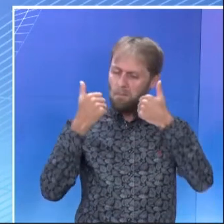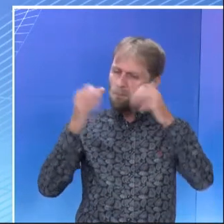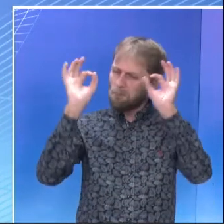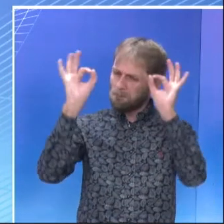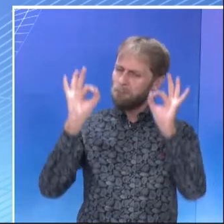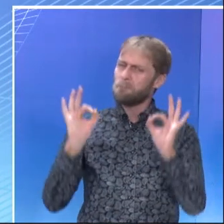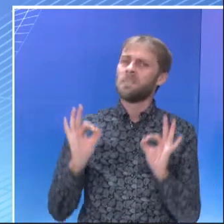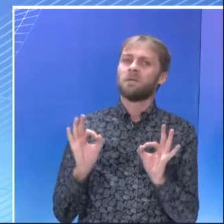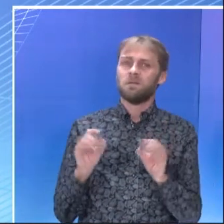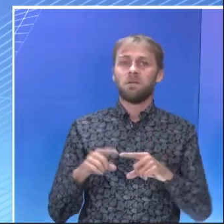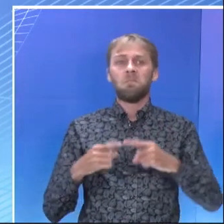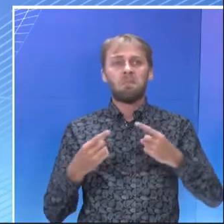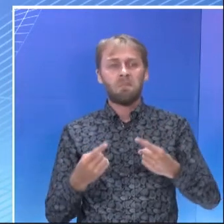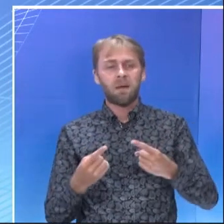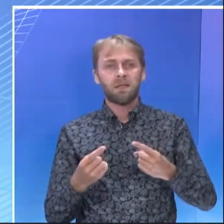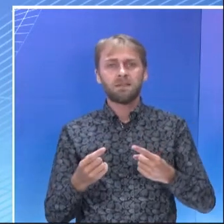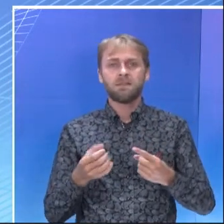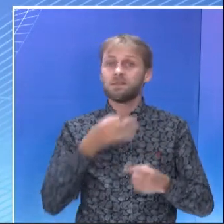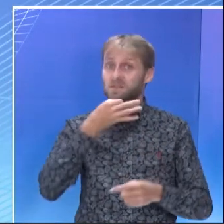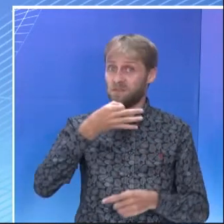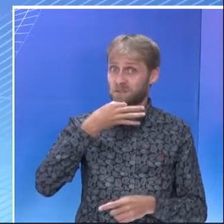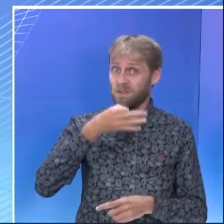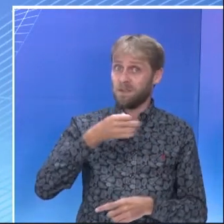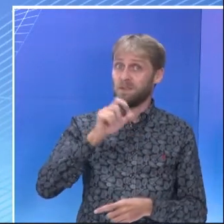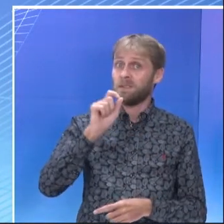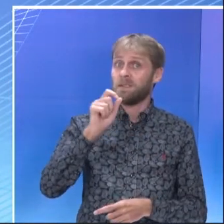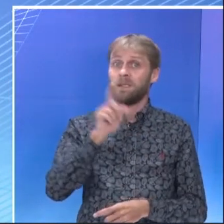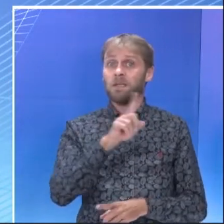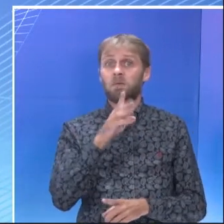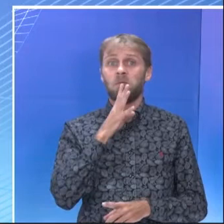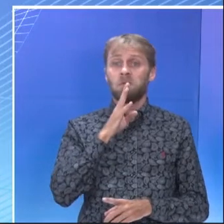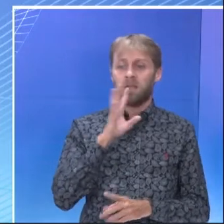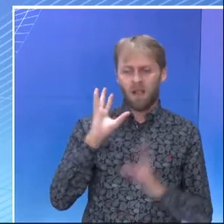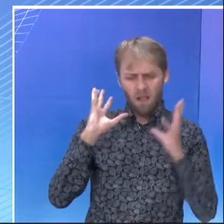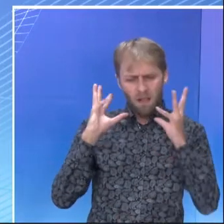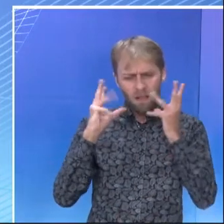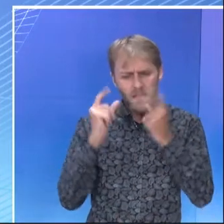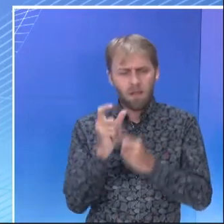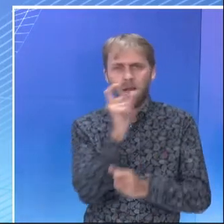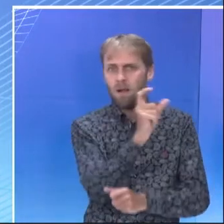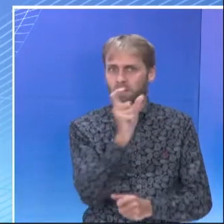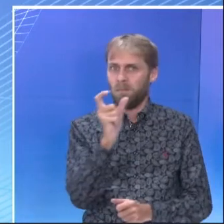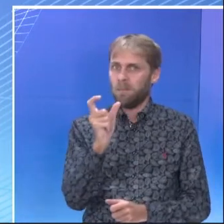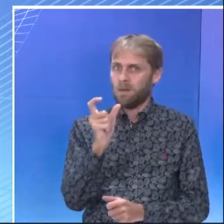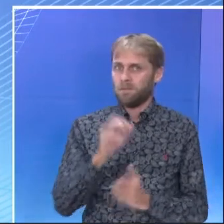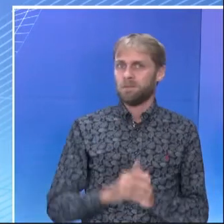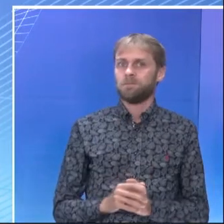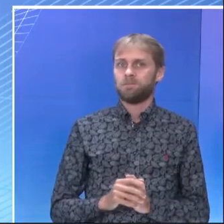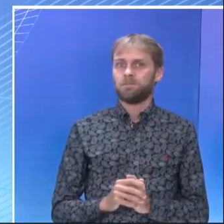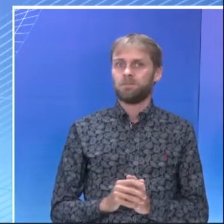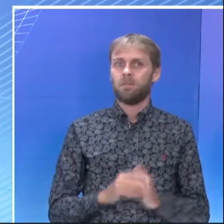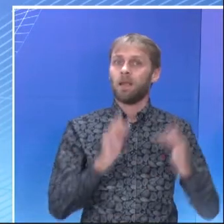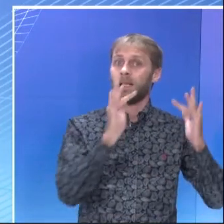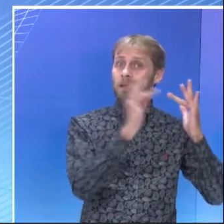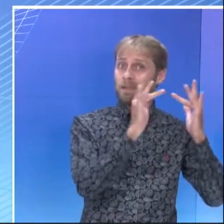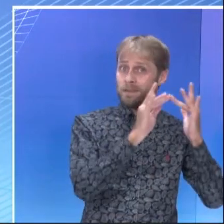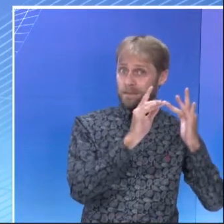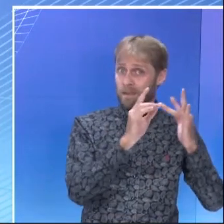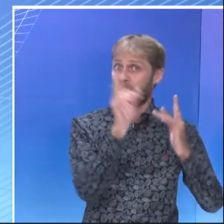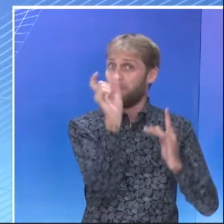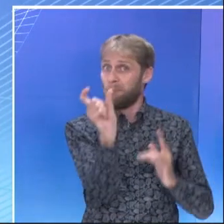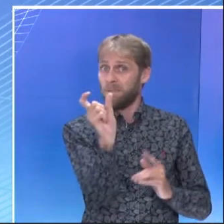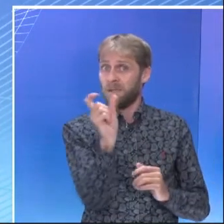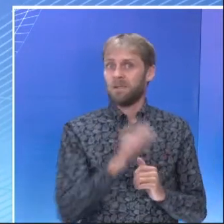né? Para quem não tem todo esse domínio de vocabulário. Então, o importante é isso. Os link no Words, lembra lá